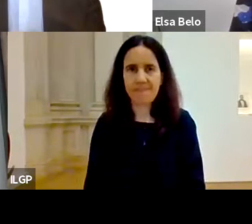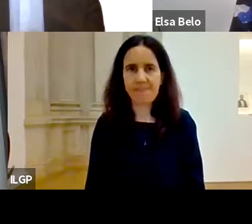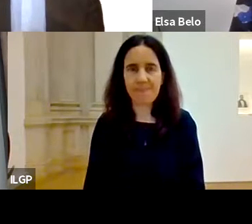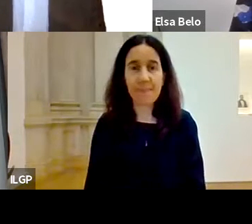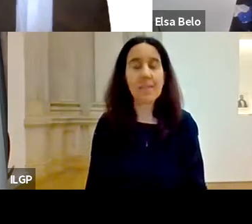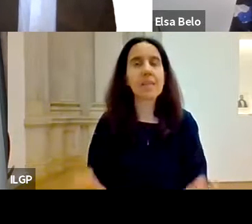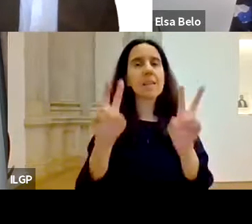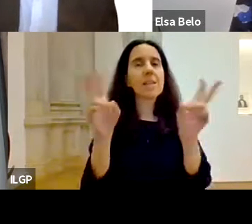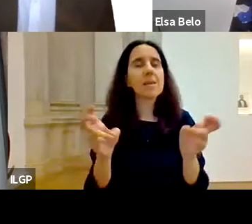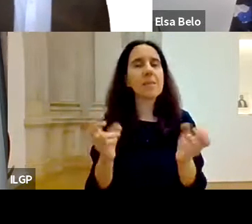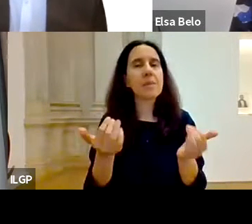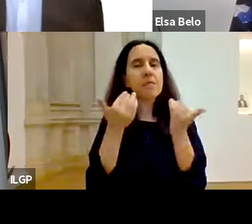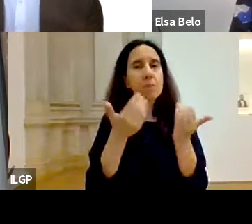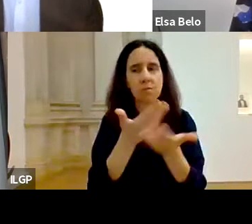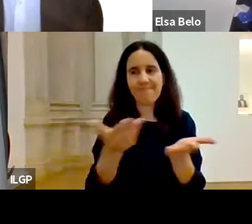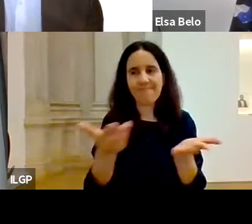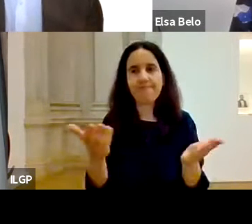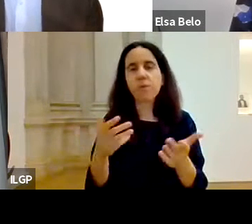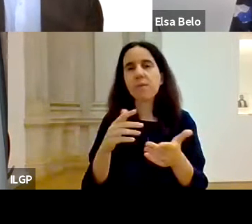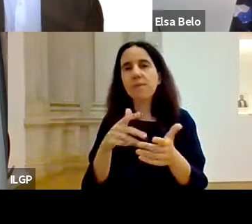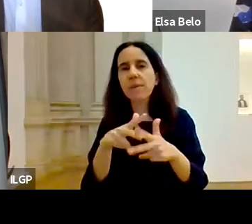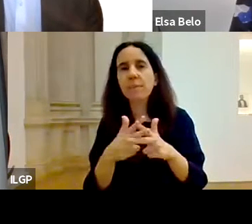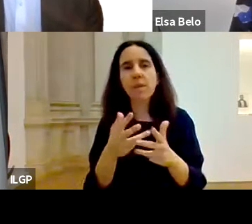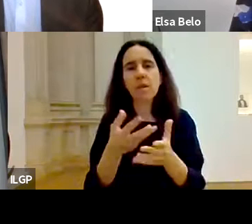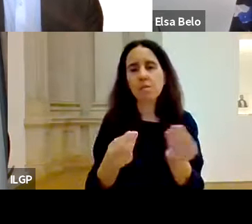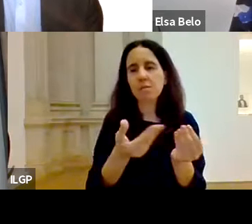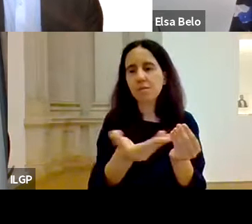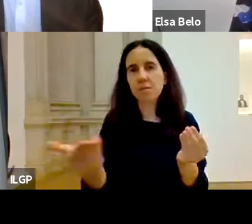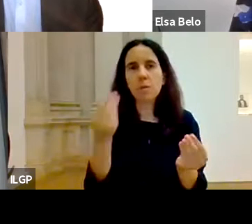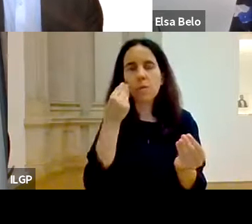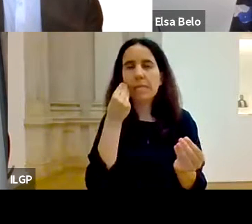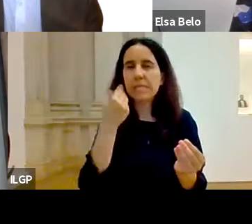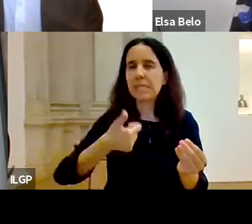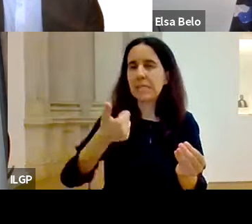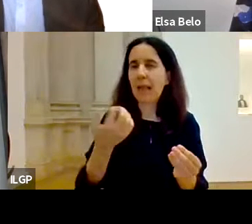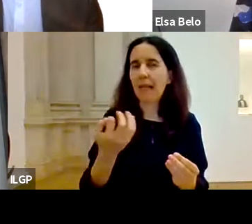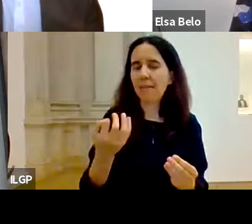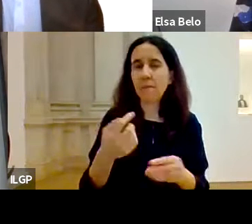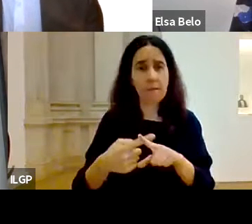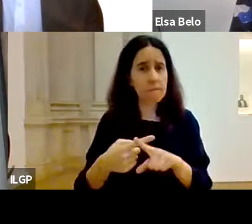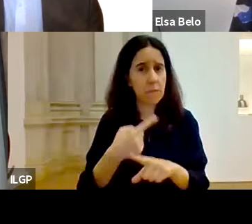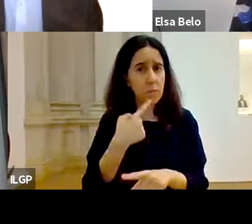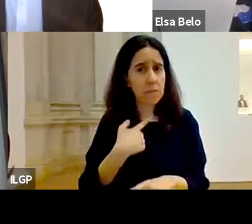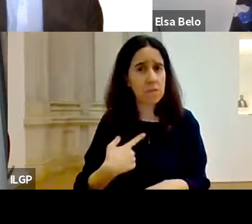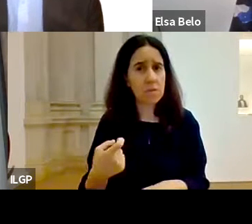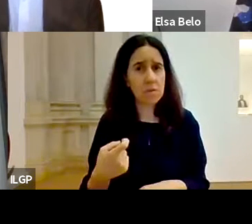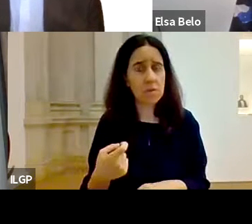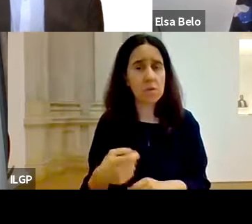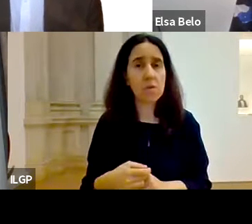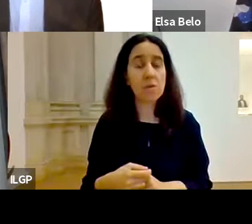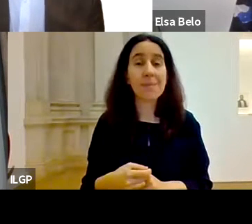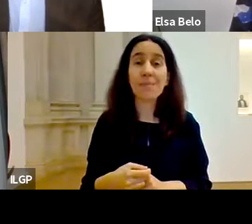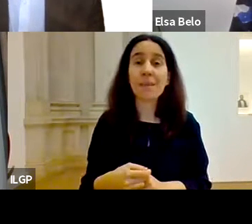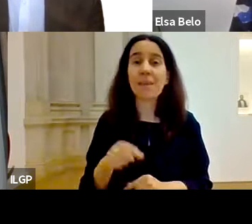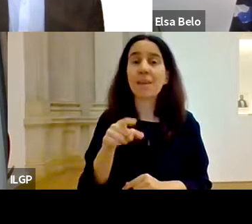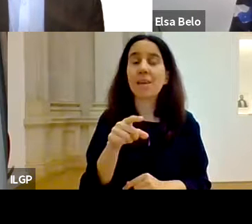dispersão da informação, pelo uso das ferramentas, este é um problema muito crítico, de facto, é uma questão muito interessante e ela